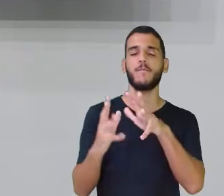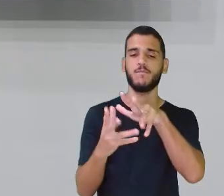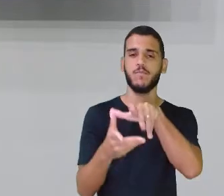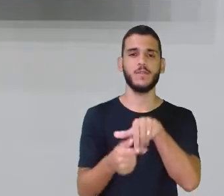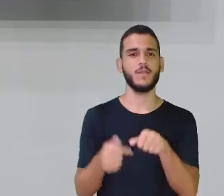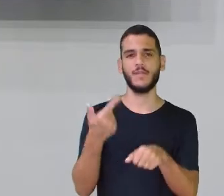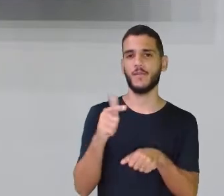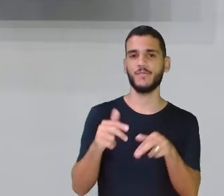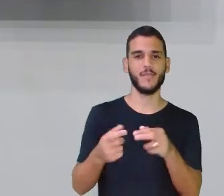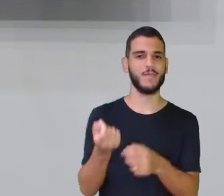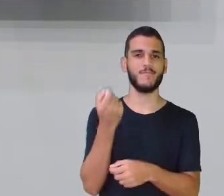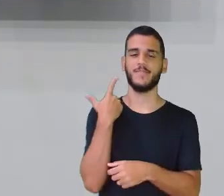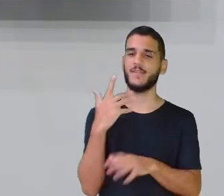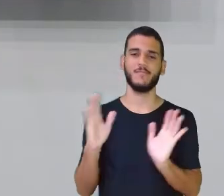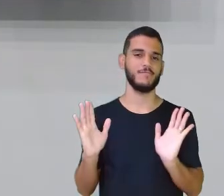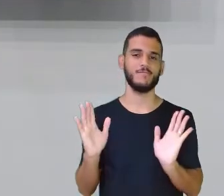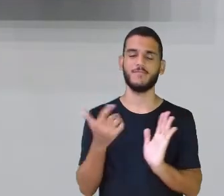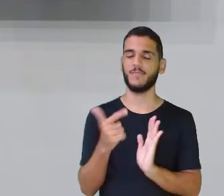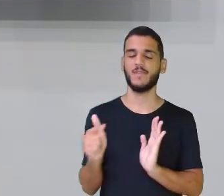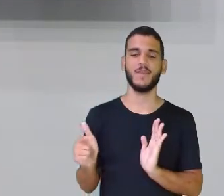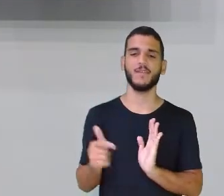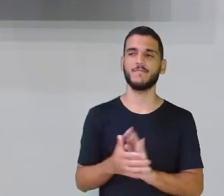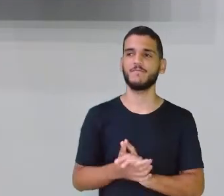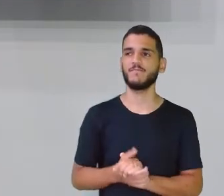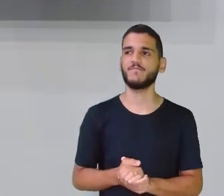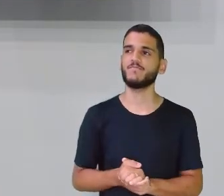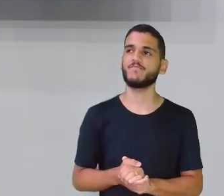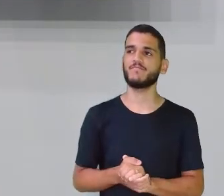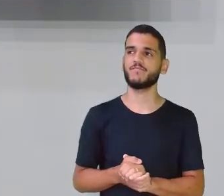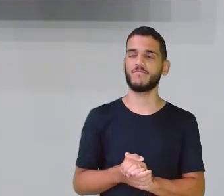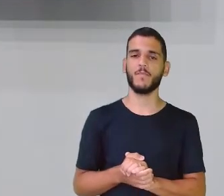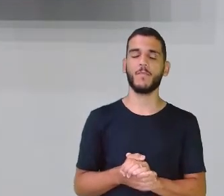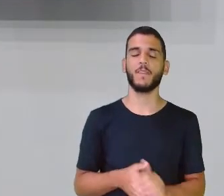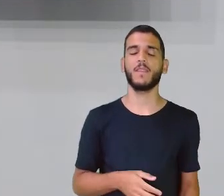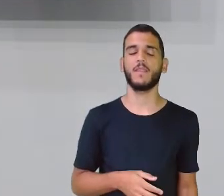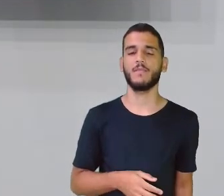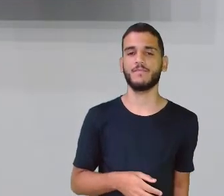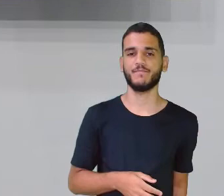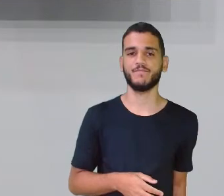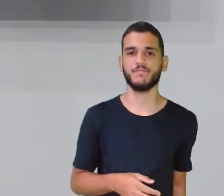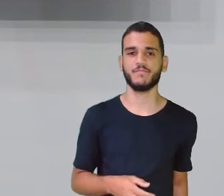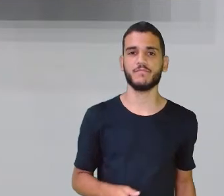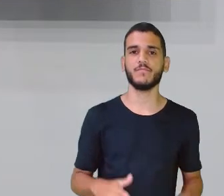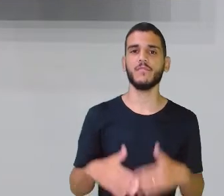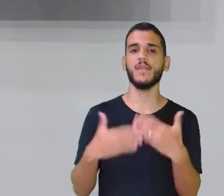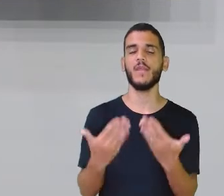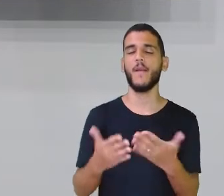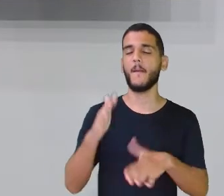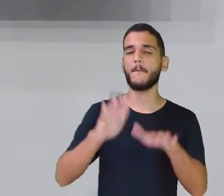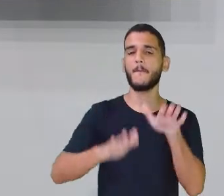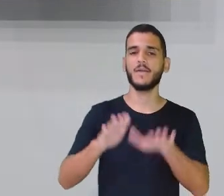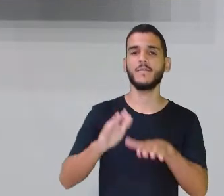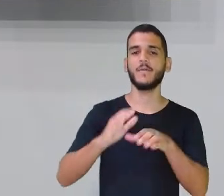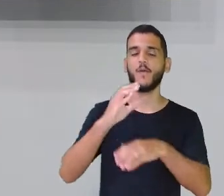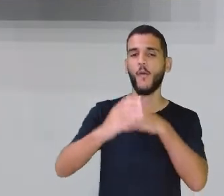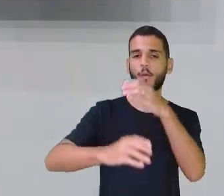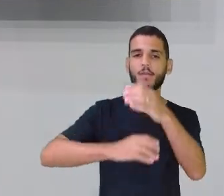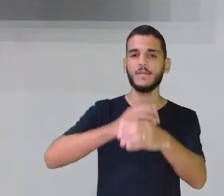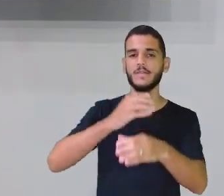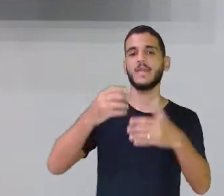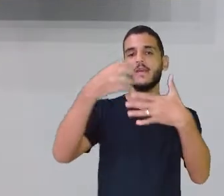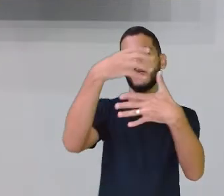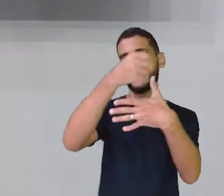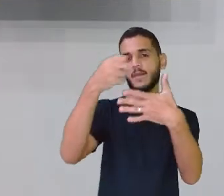nada de estranho que eu tô falando aqui para vocês. E aqui, ó, tá outro mais ou menos o ciclo da nossa cadeia alimentar. Ó. Os decompositores ficam